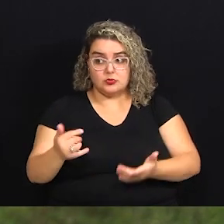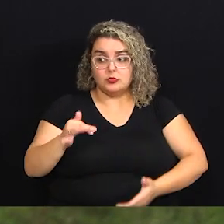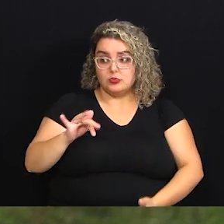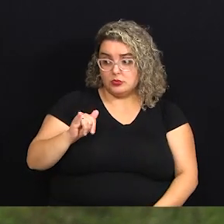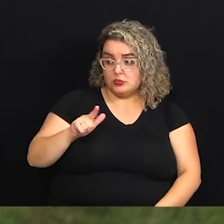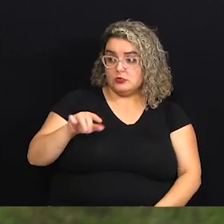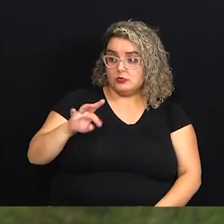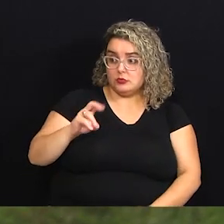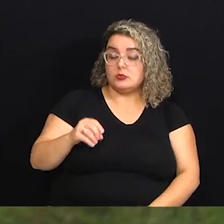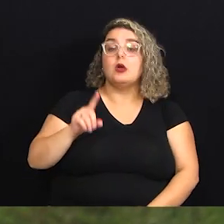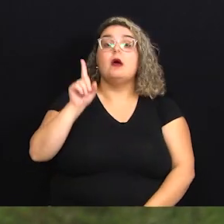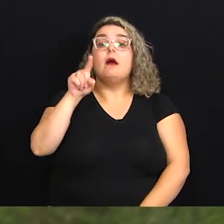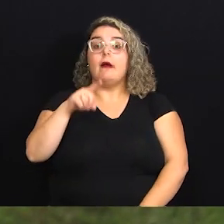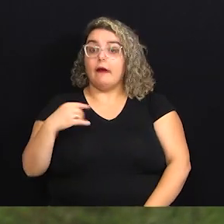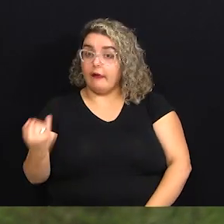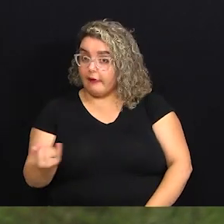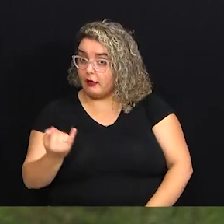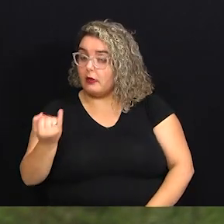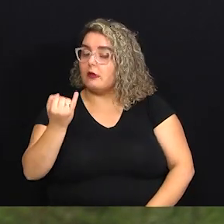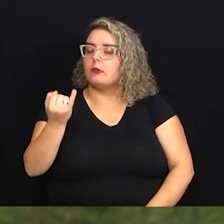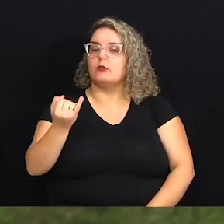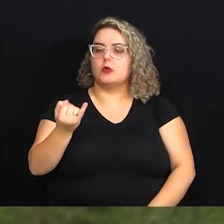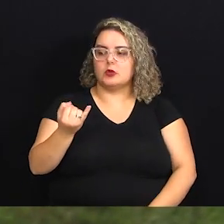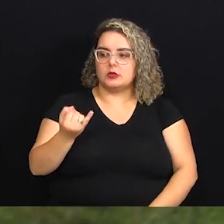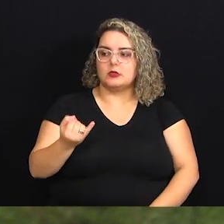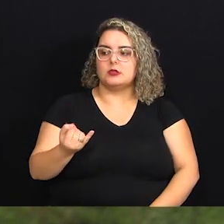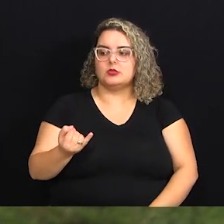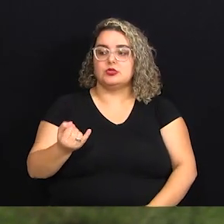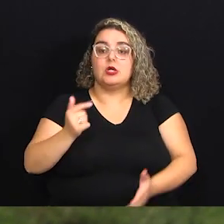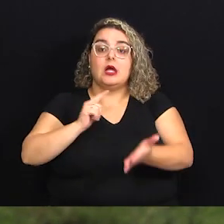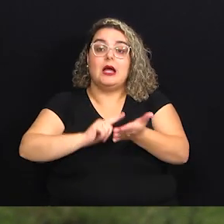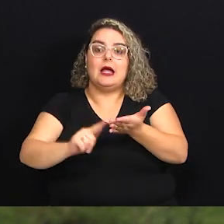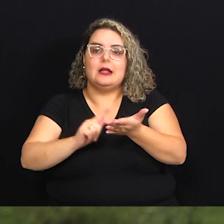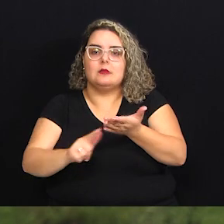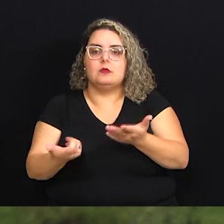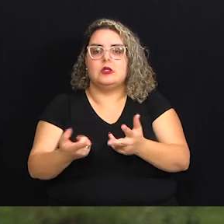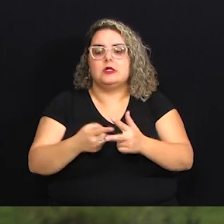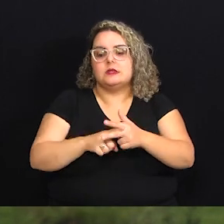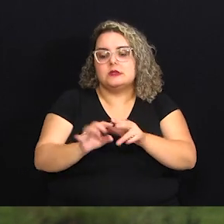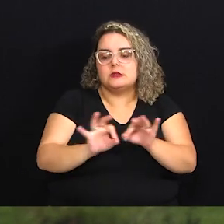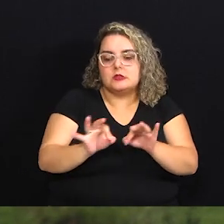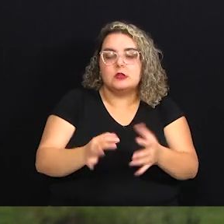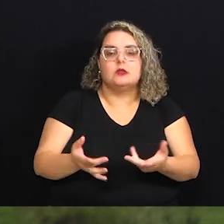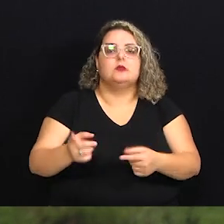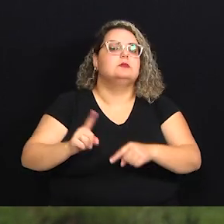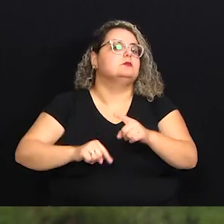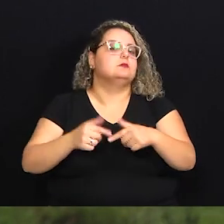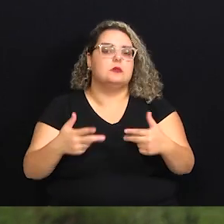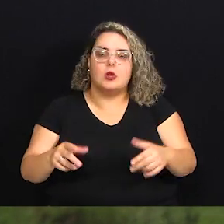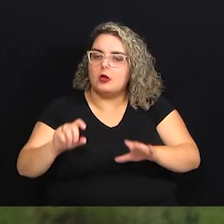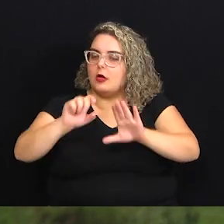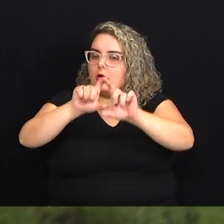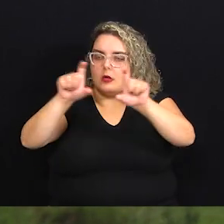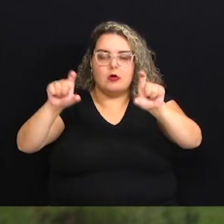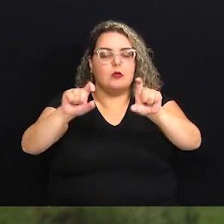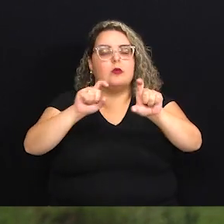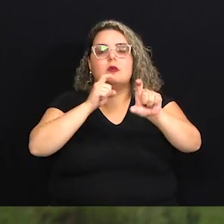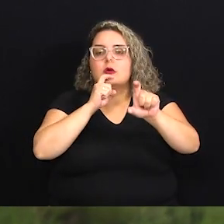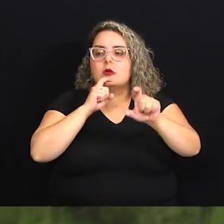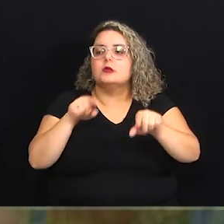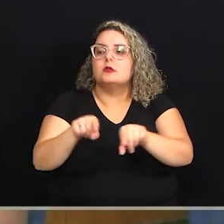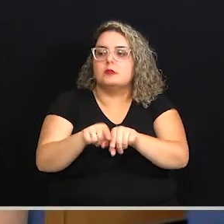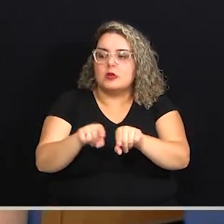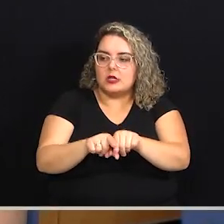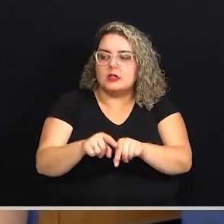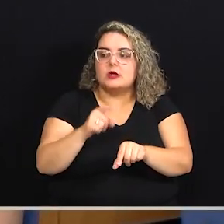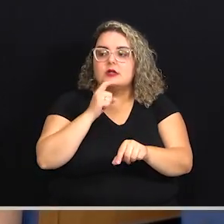dos filtros. Então é muito importante você você fazer a manutenção dos seus equipamentos, tanto o ar-condicionado quanto a